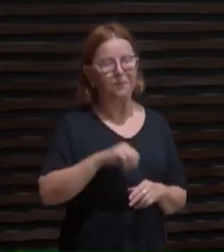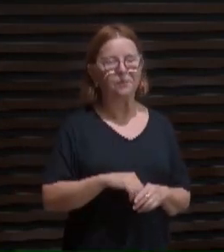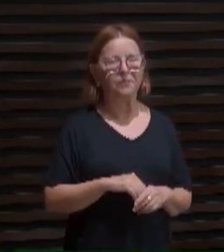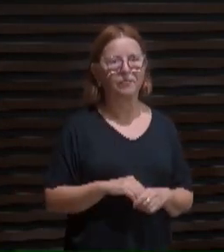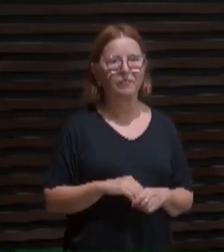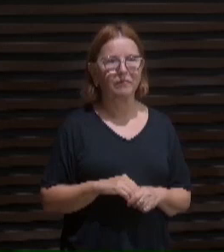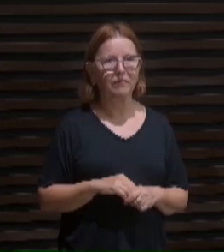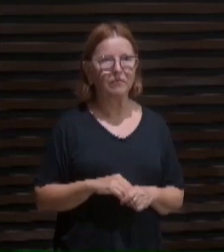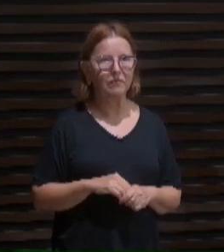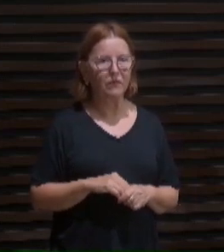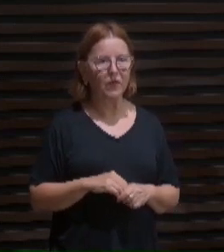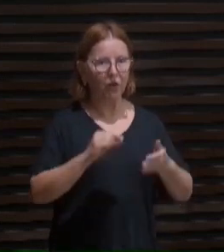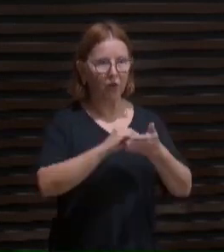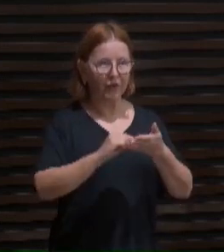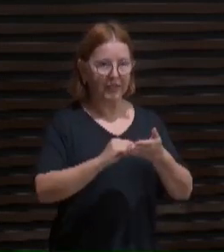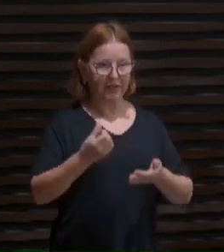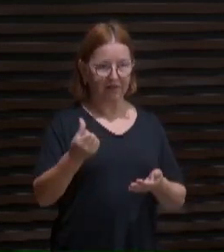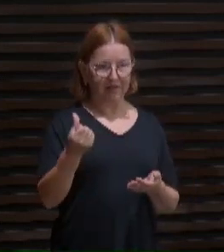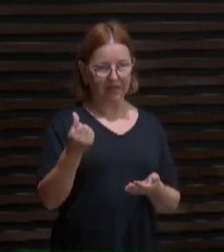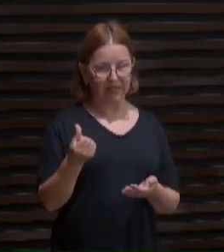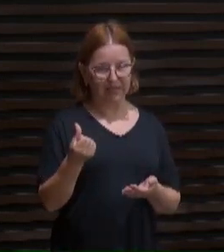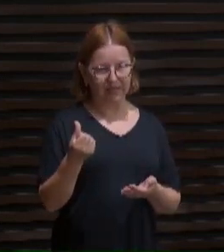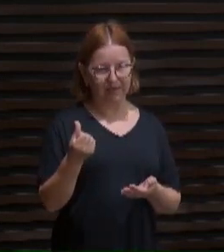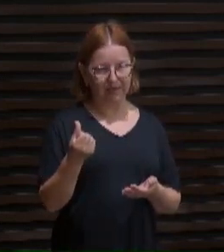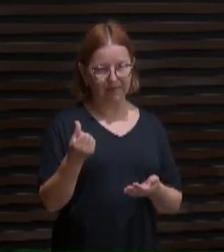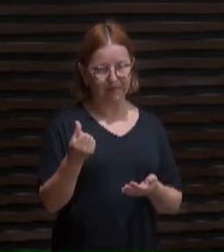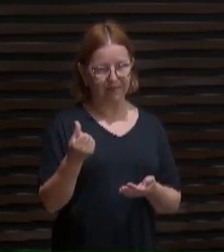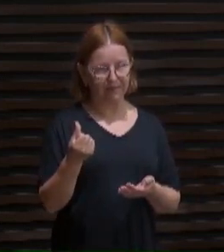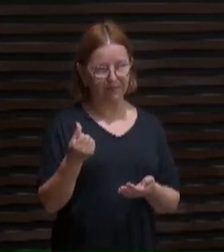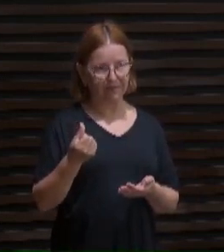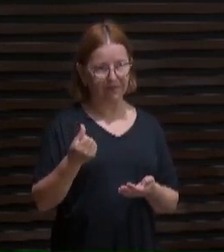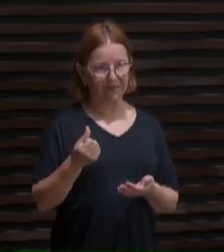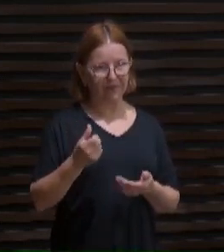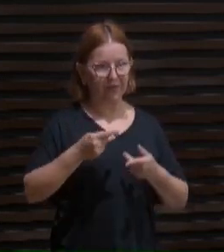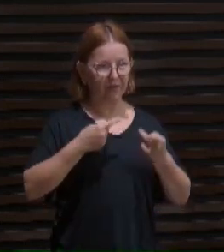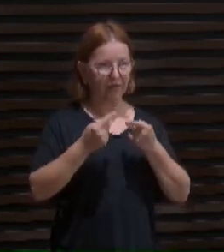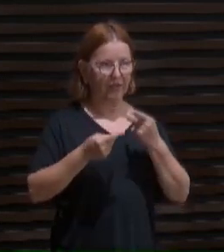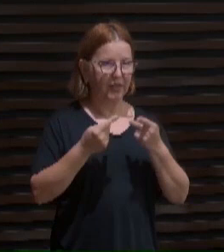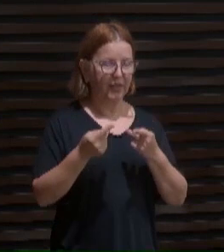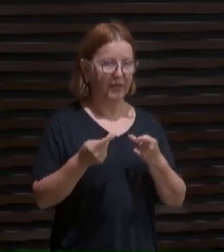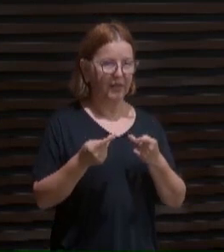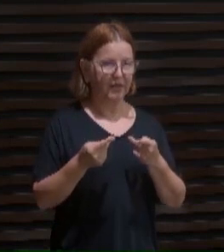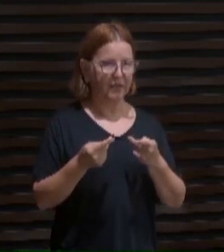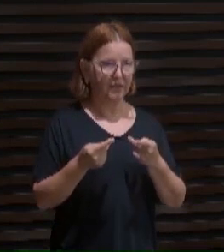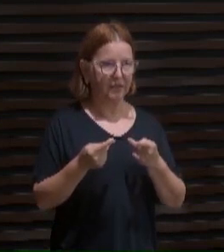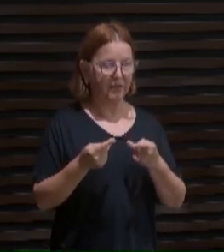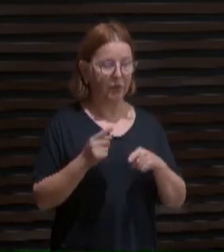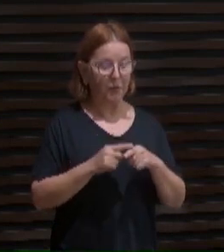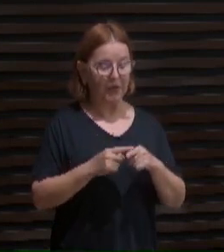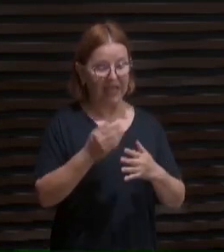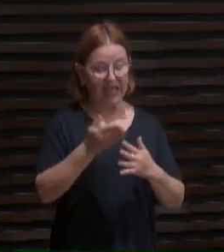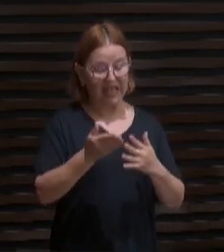Nós vimos aqui no versículo 6, que ele fala sobre, pois entre estes